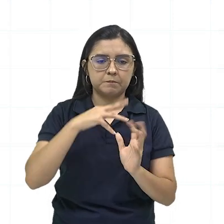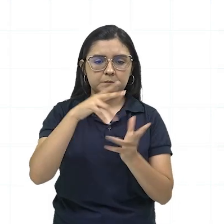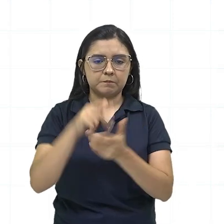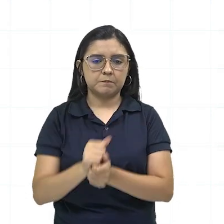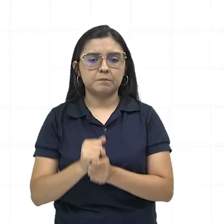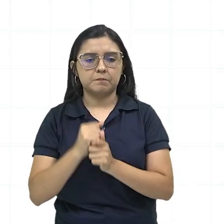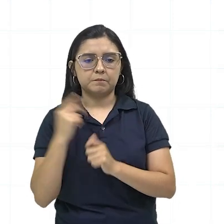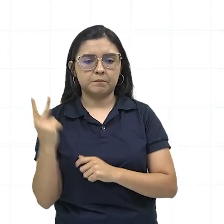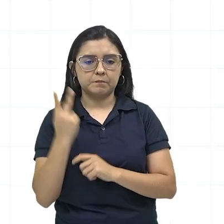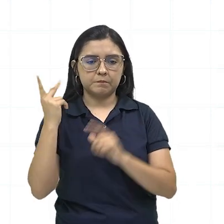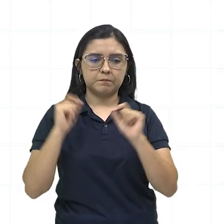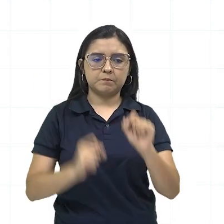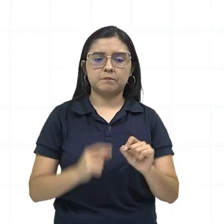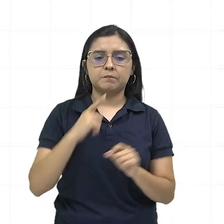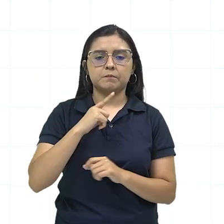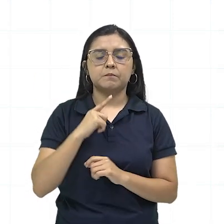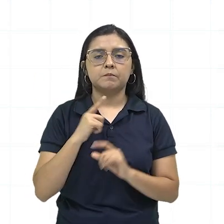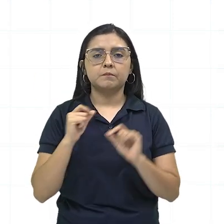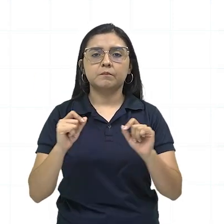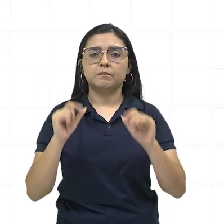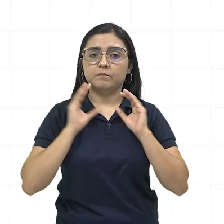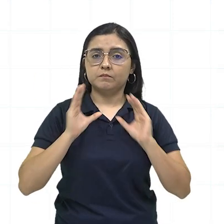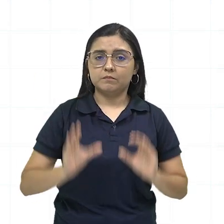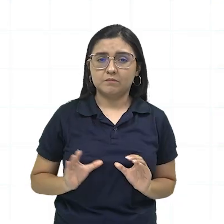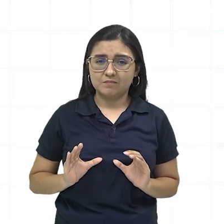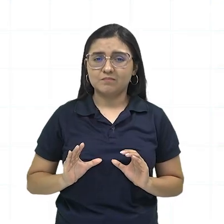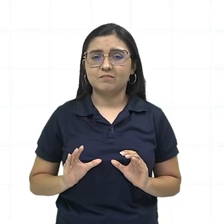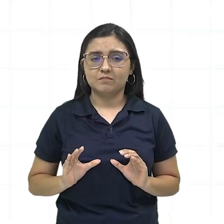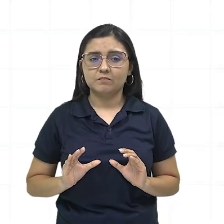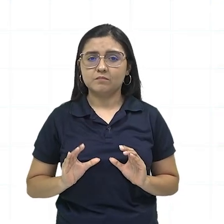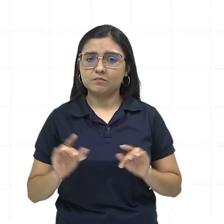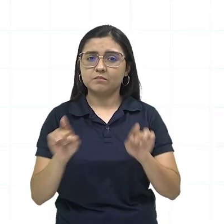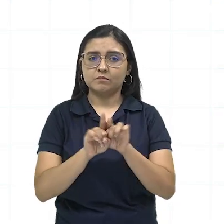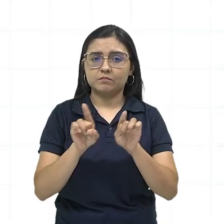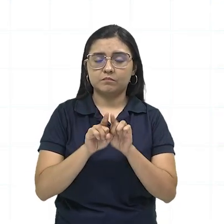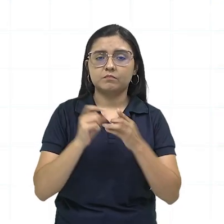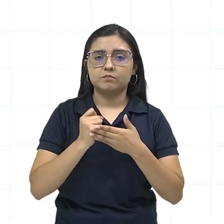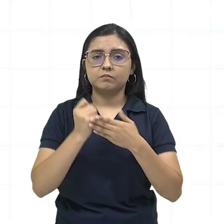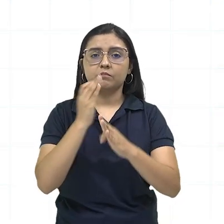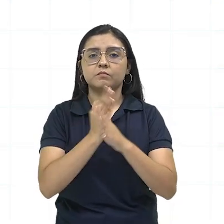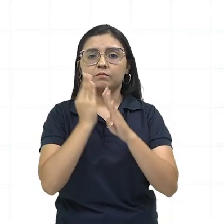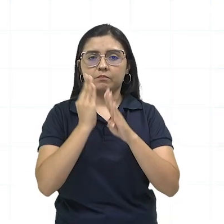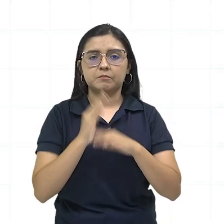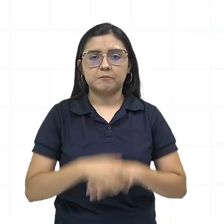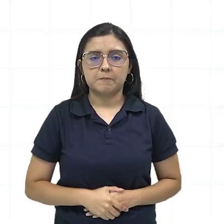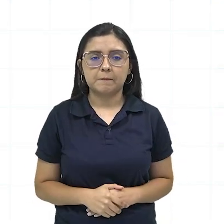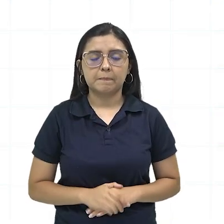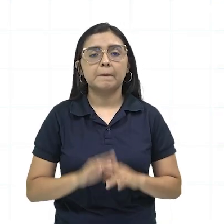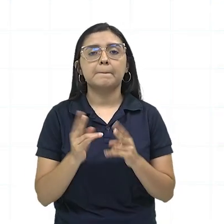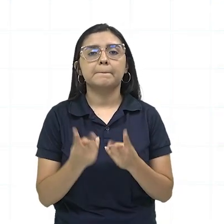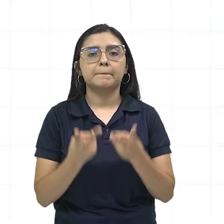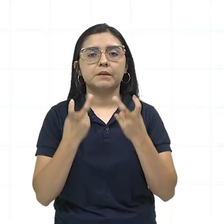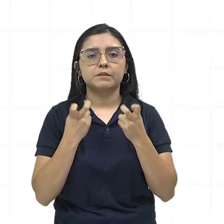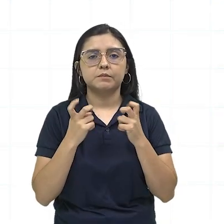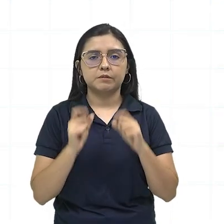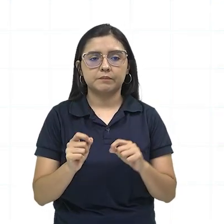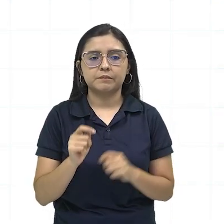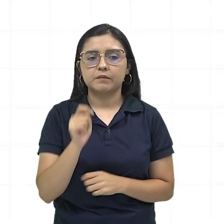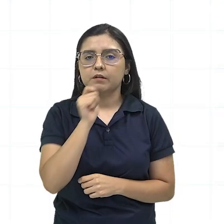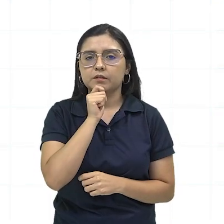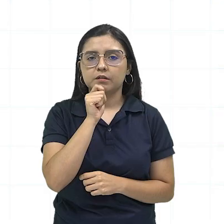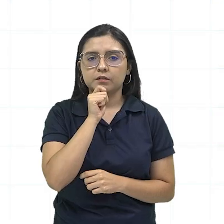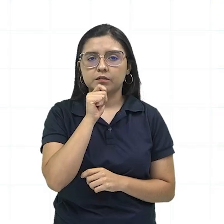os valores éticos, os direitos humanos e a cidadania que guiam essas descobertas. Percebam que eu ainda não